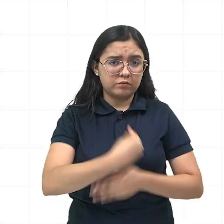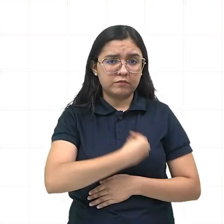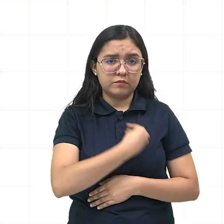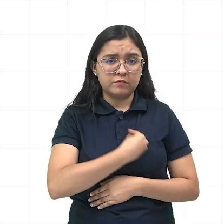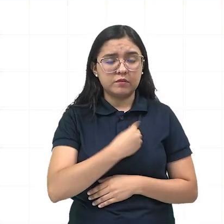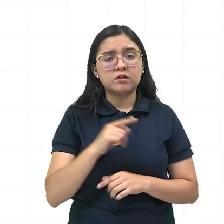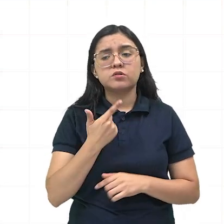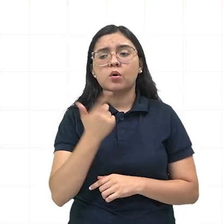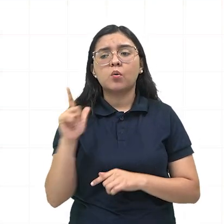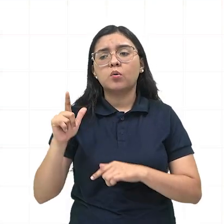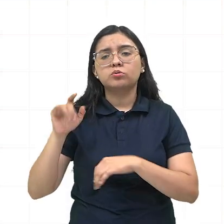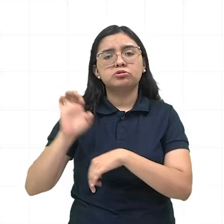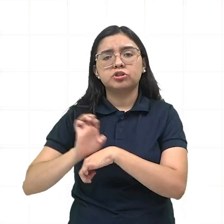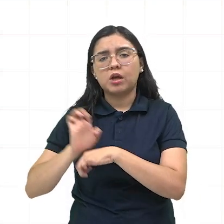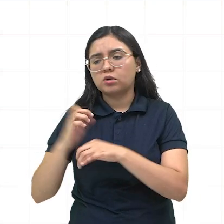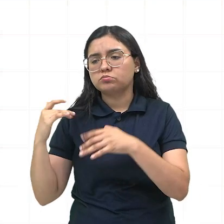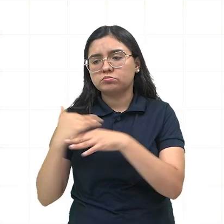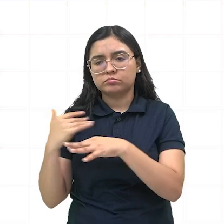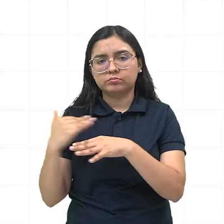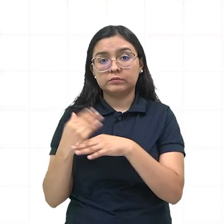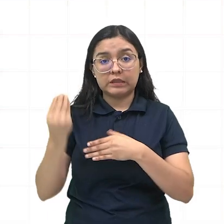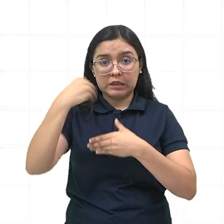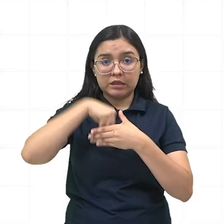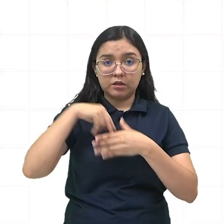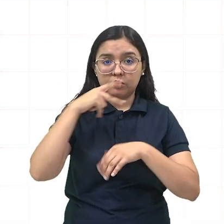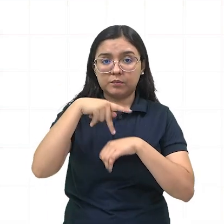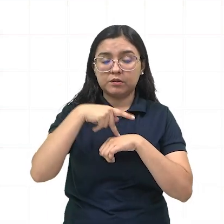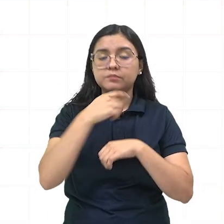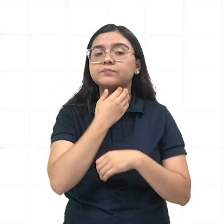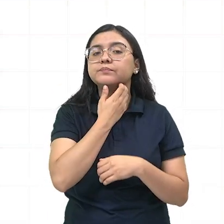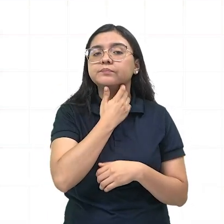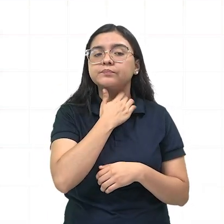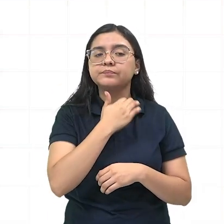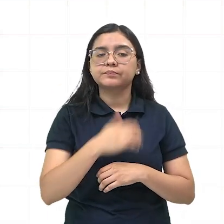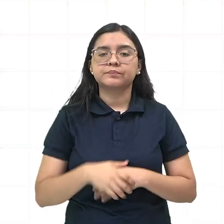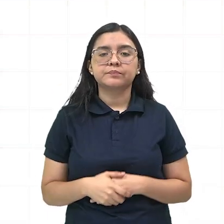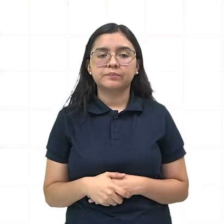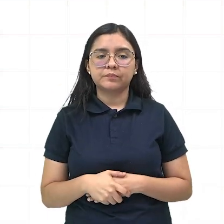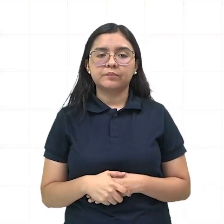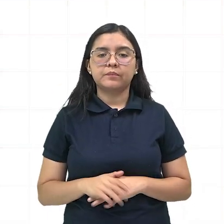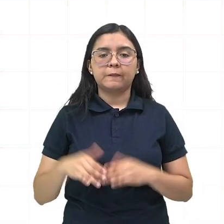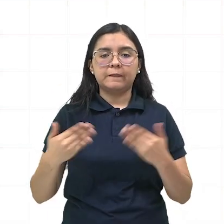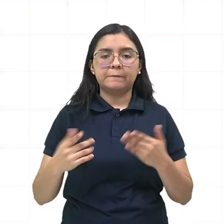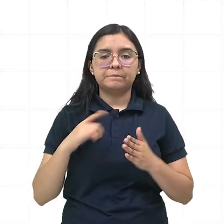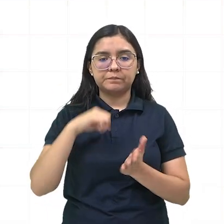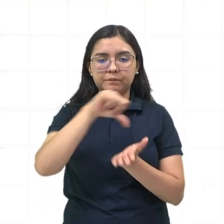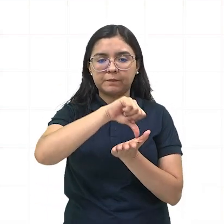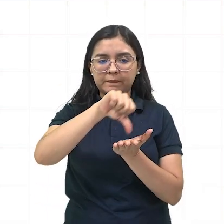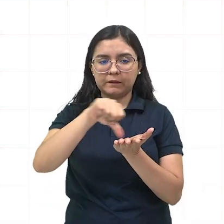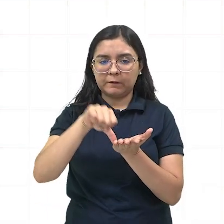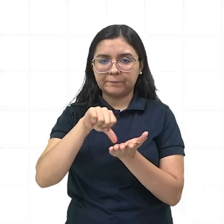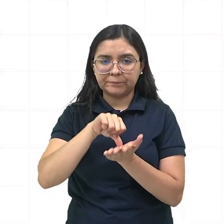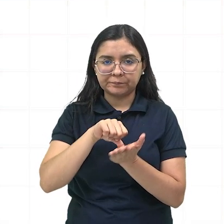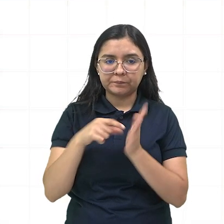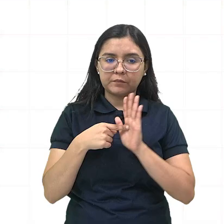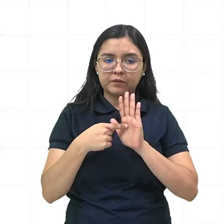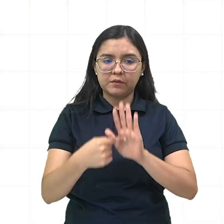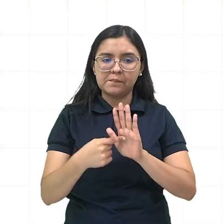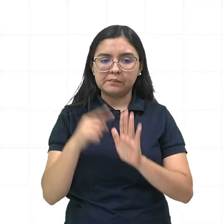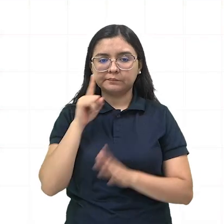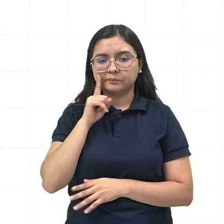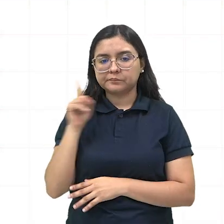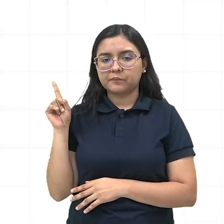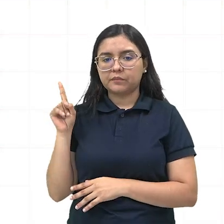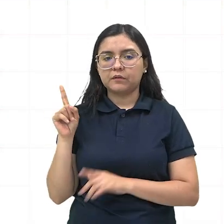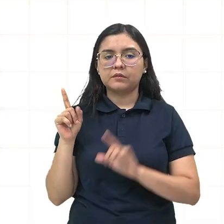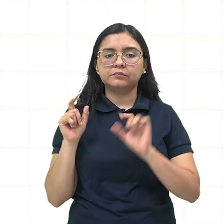outra região, ele vai para outra localidade dentro de um mesmo país. Esse mapa que está aparecendo, vai aparecer agora aí na tela para